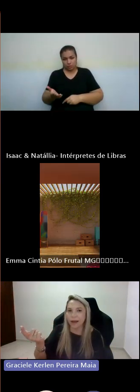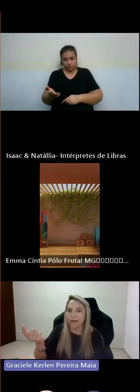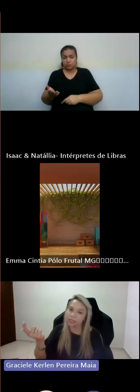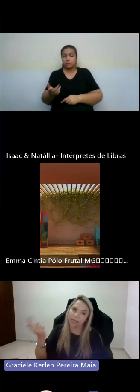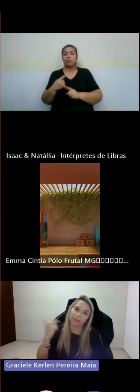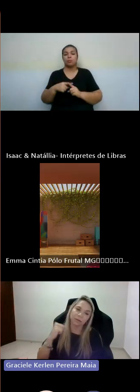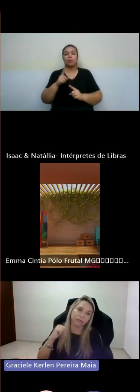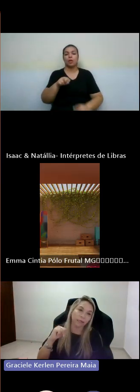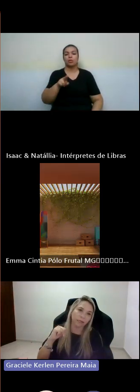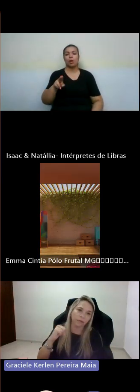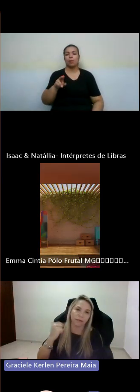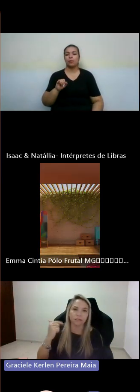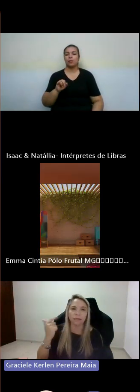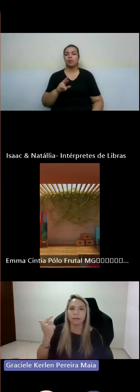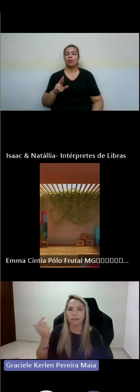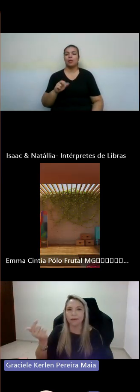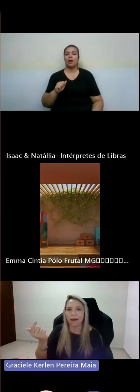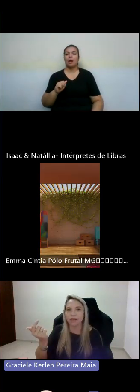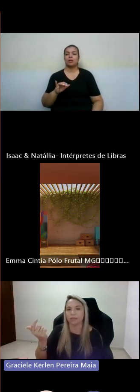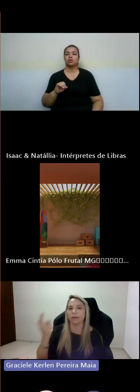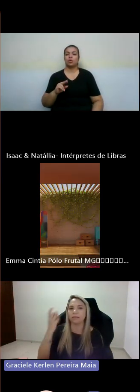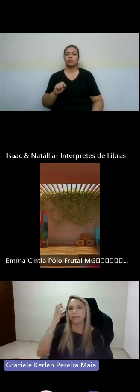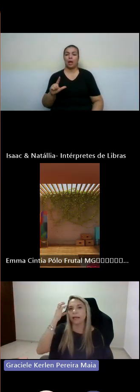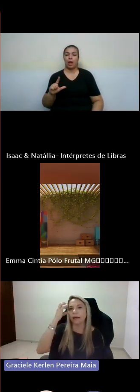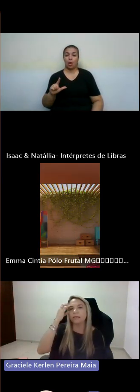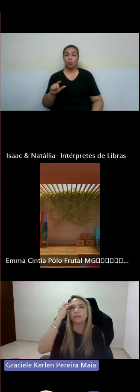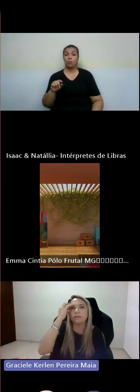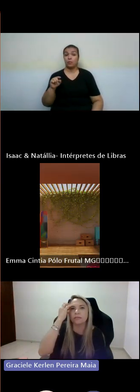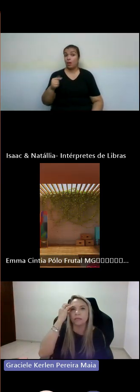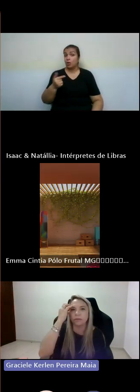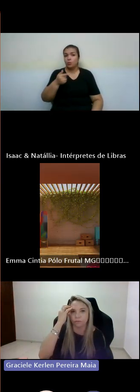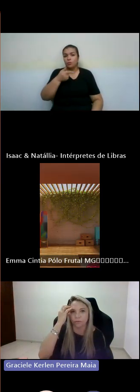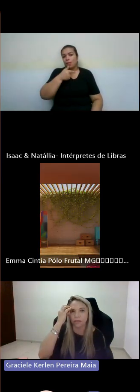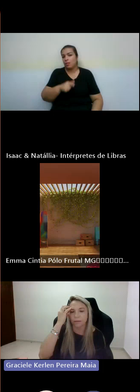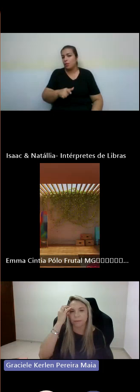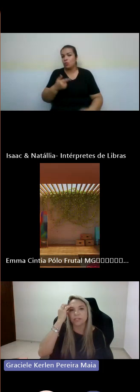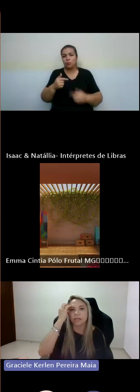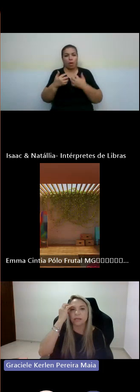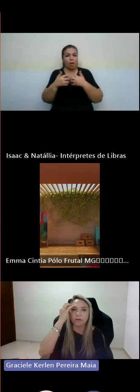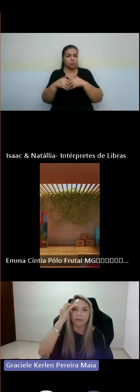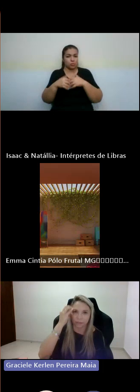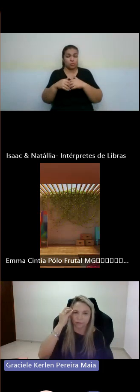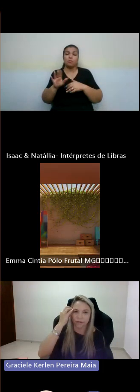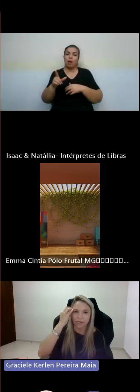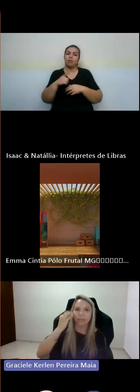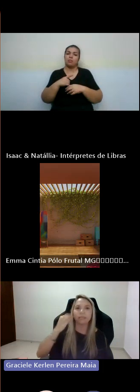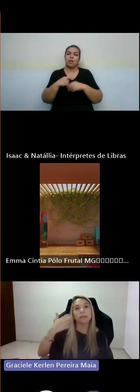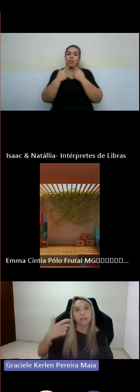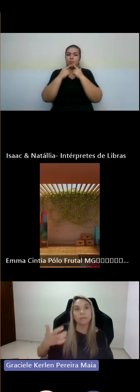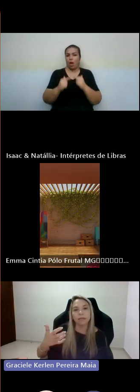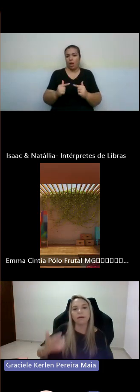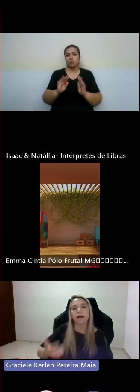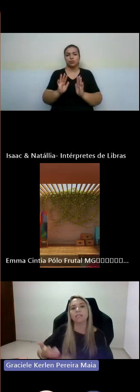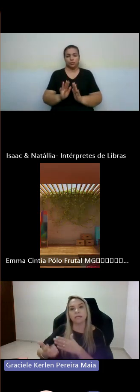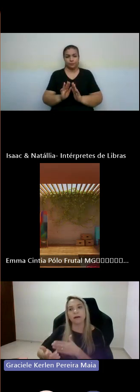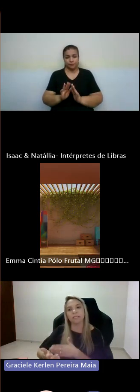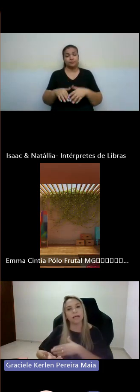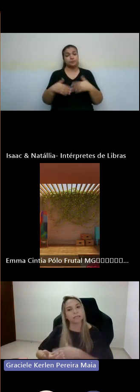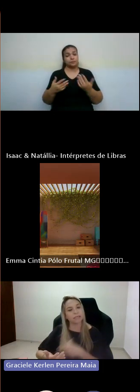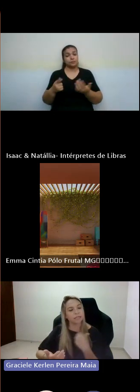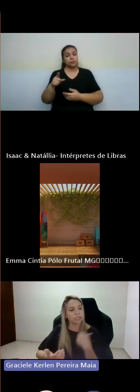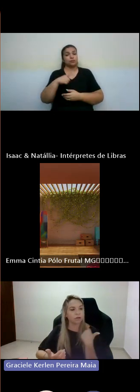têm linguagem, elas não têm língua, elas têm linguagem, elas não têm raciocínio para adquirir uma língua. Então, elas têm uma linguagem.